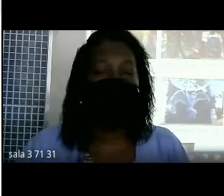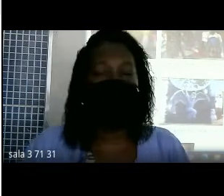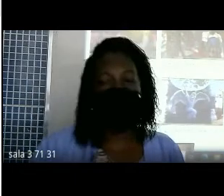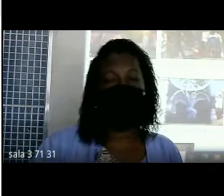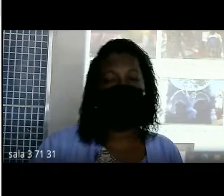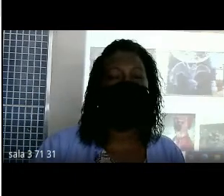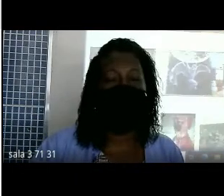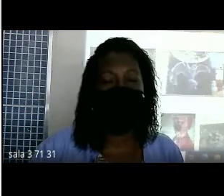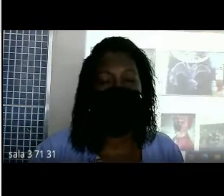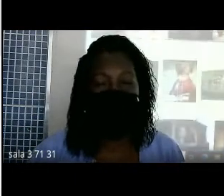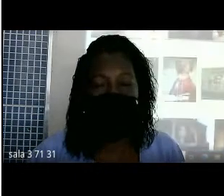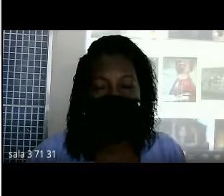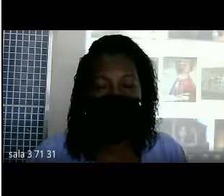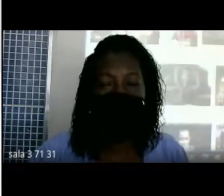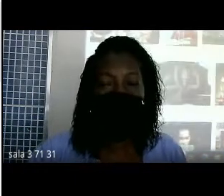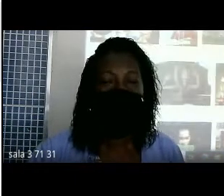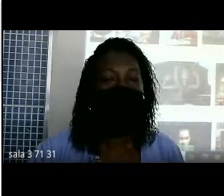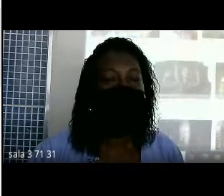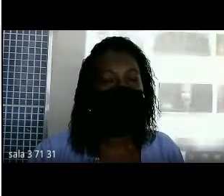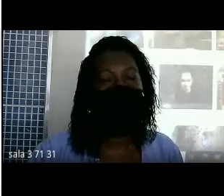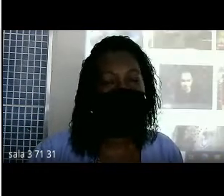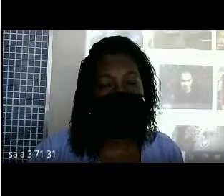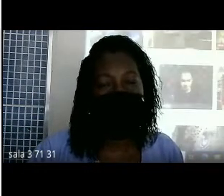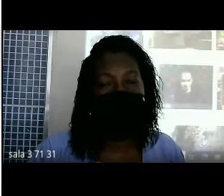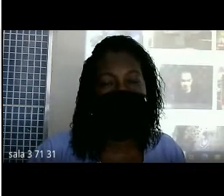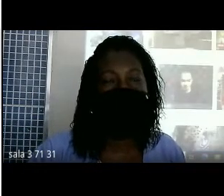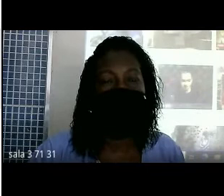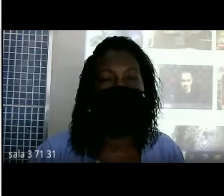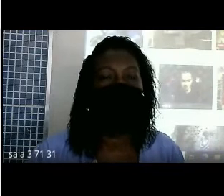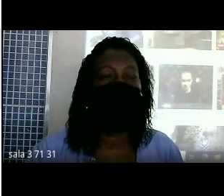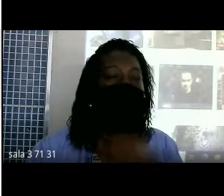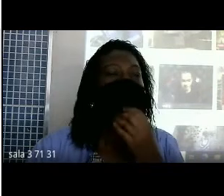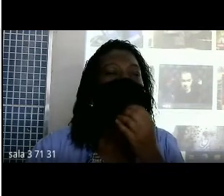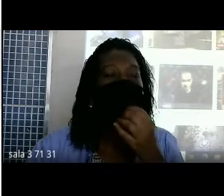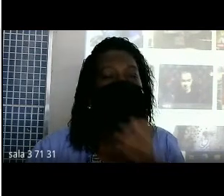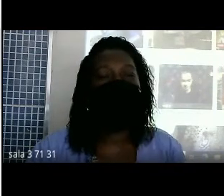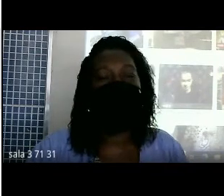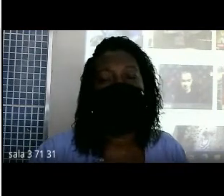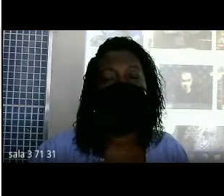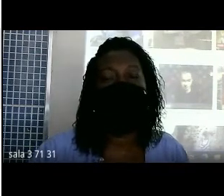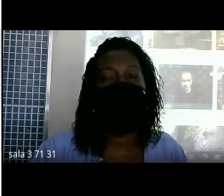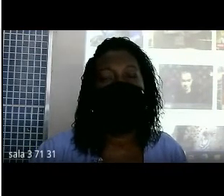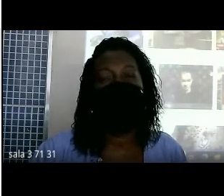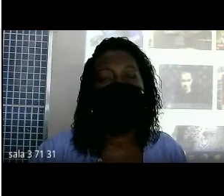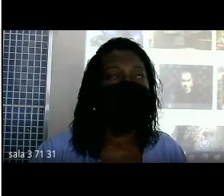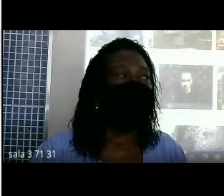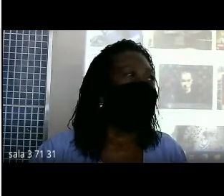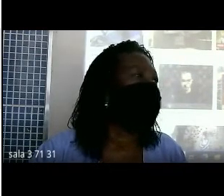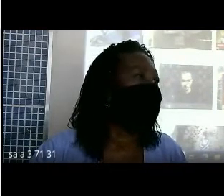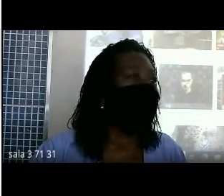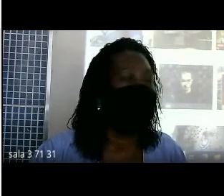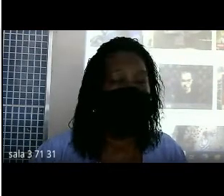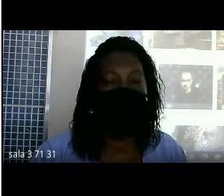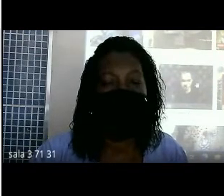Depois da pandemia vai voltar, se Deus quiser. Já está começando a voltar, né? Bom, aqui que eu estou querendo mostrar para